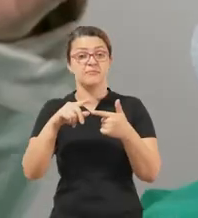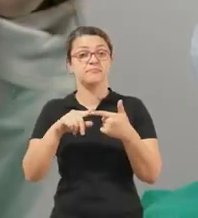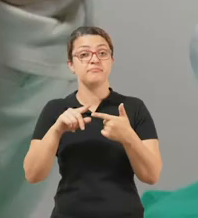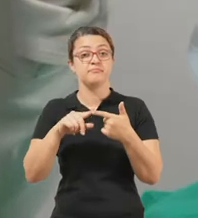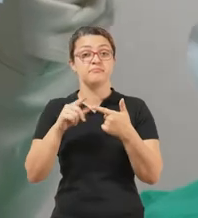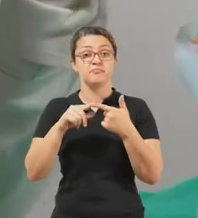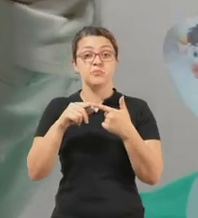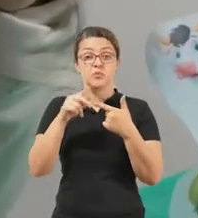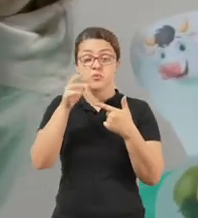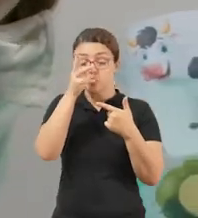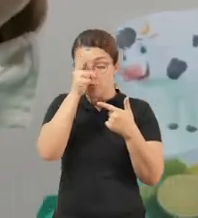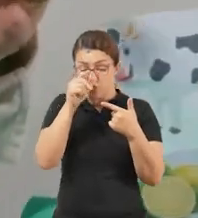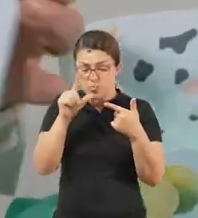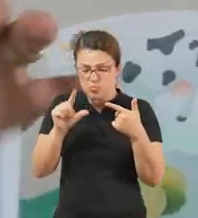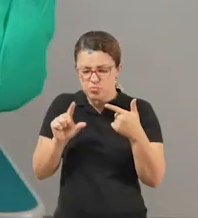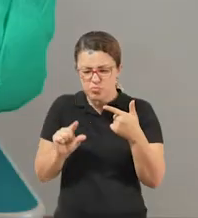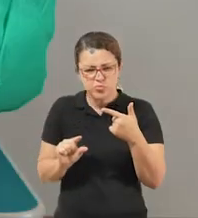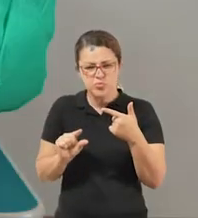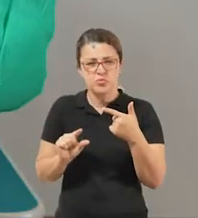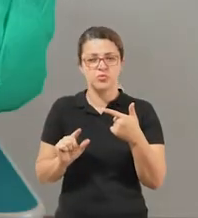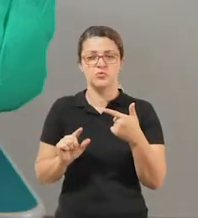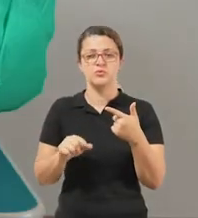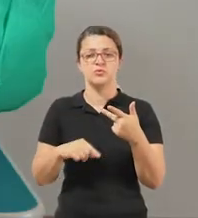o pintinho,